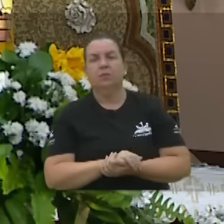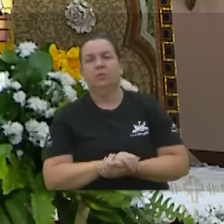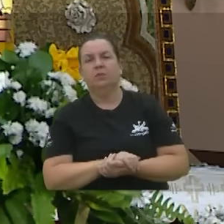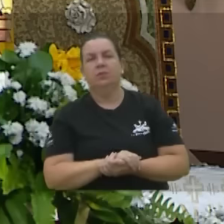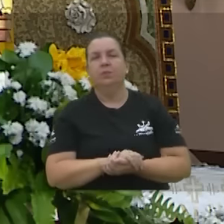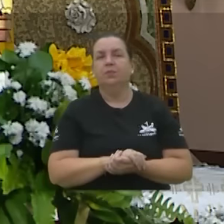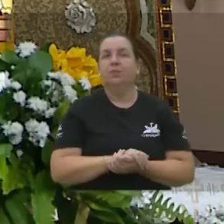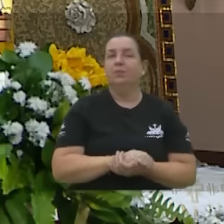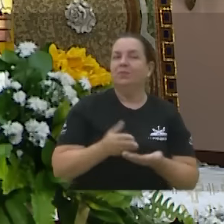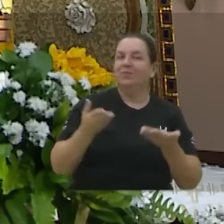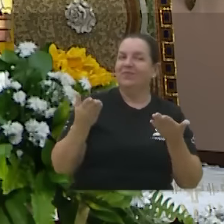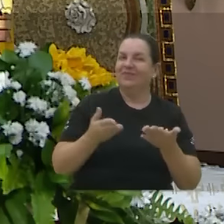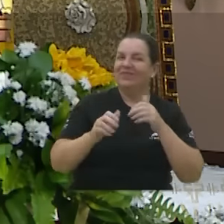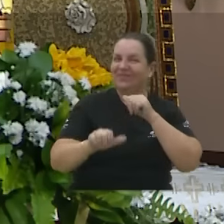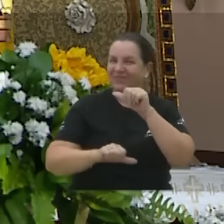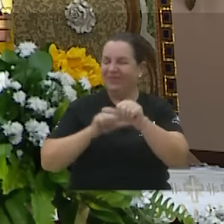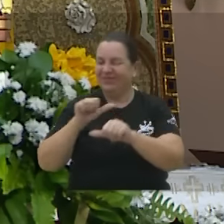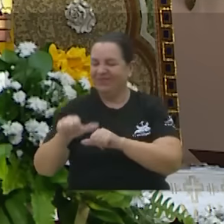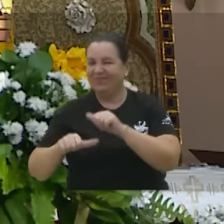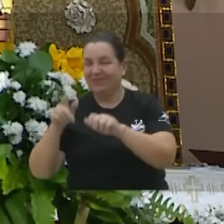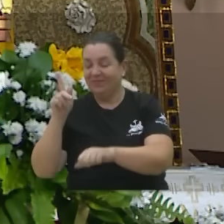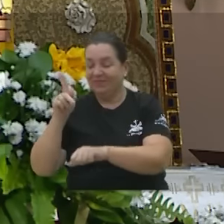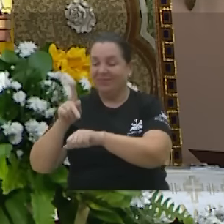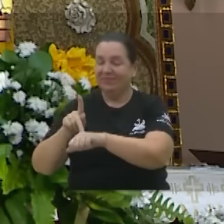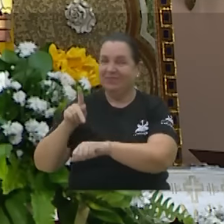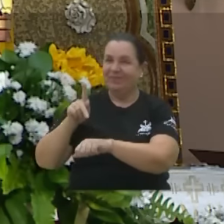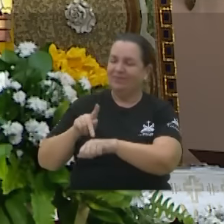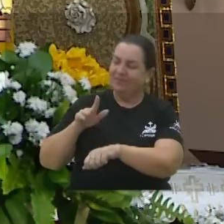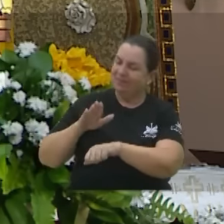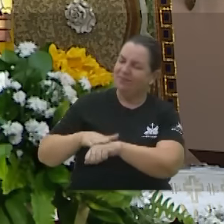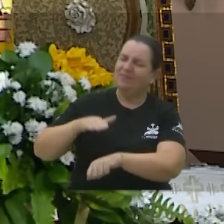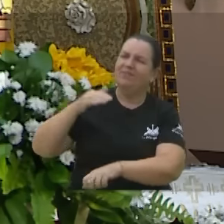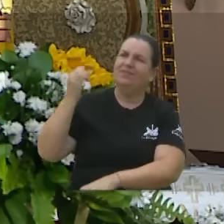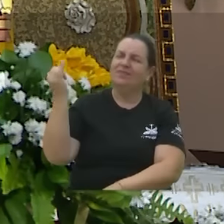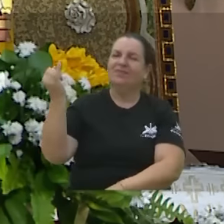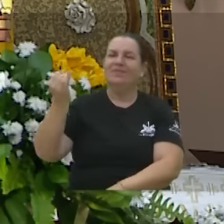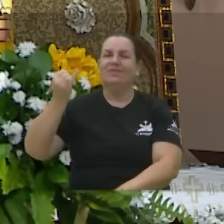rejeitaram tornou-se agora a pedra